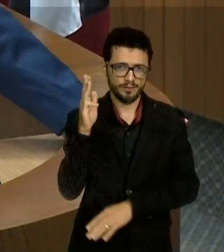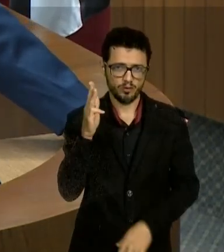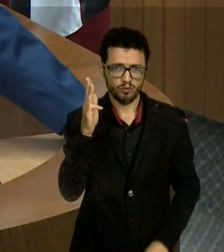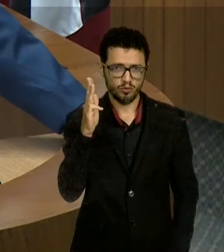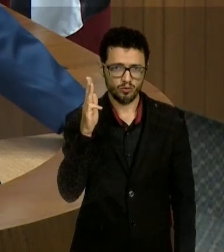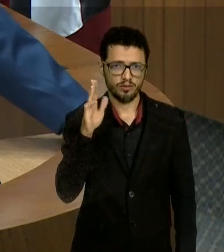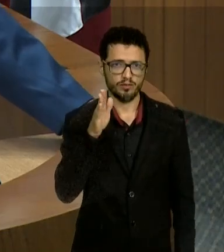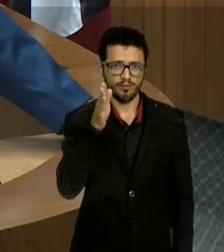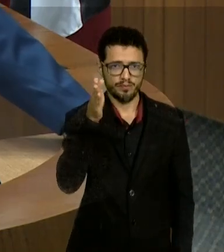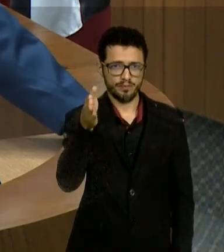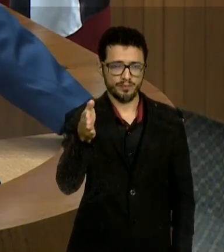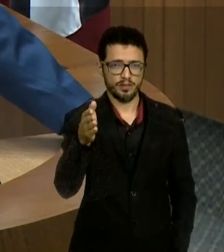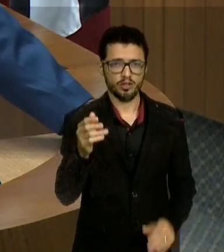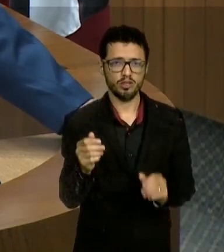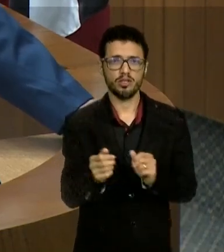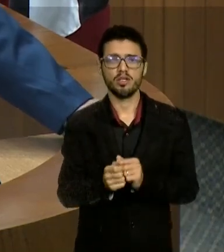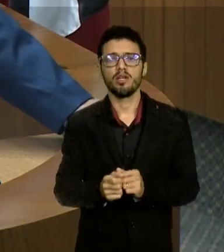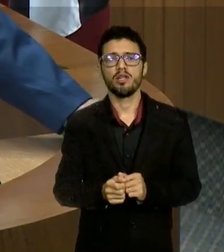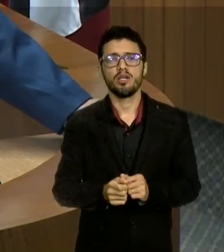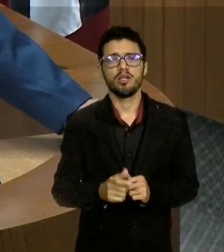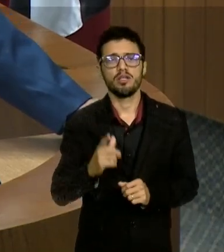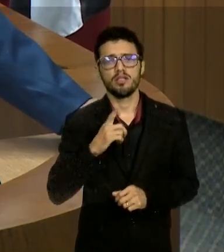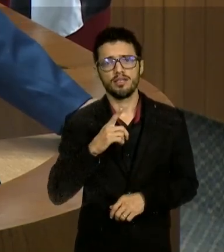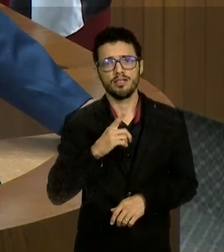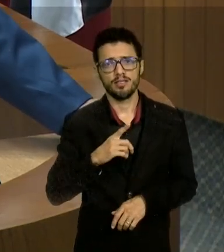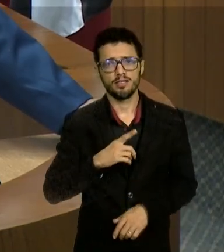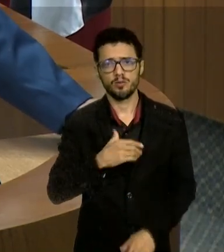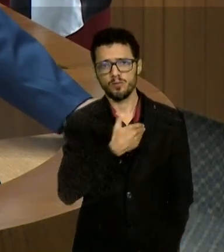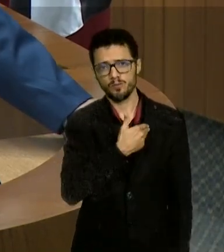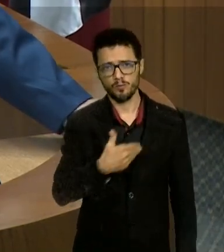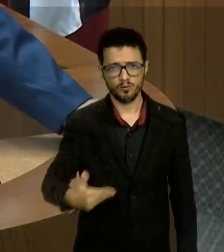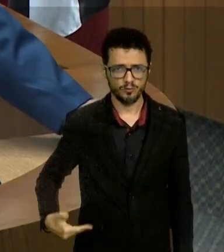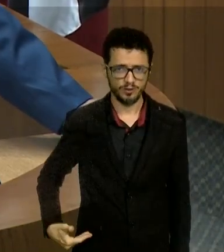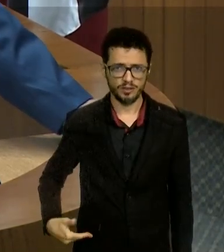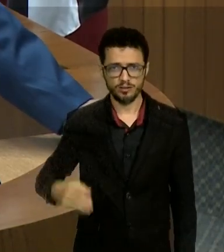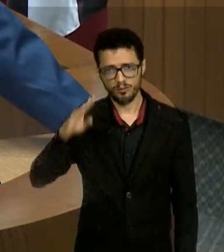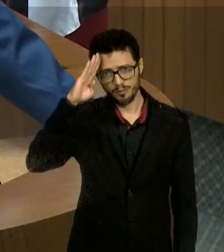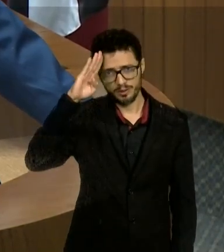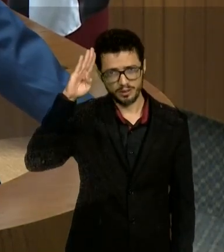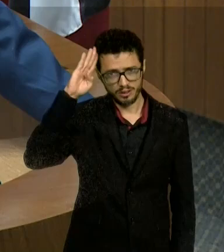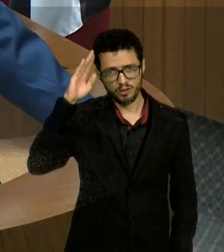juntamente com as demais autoridades, inclusive o governador Carlos Brandão,